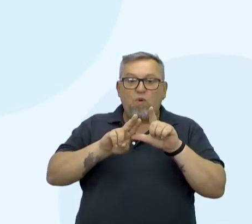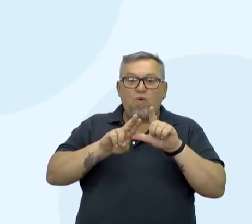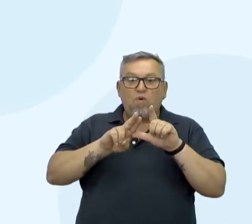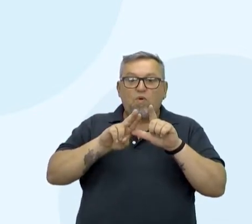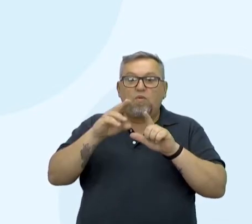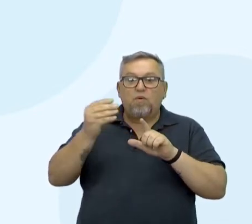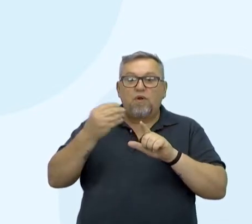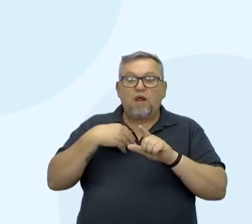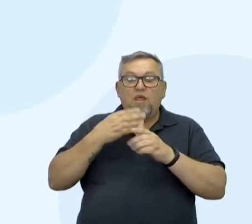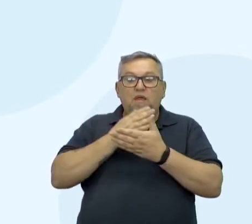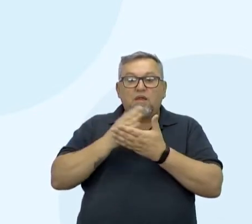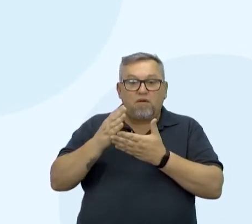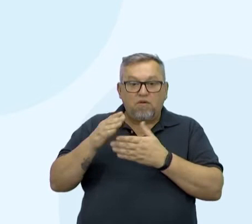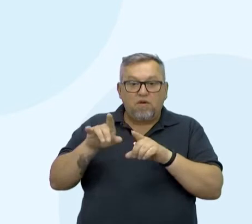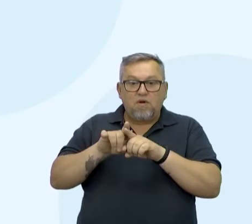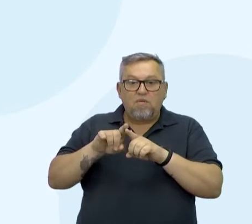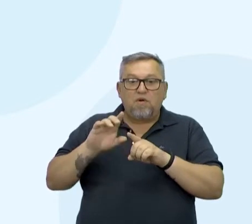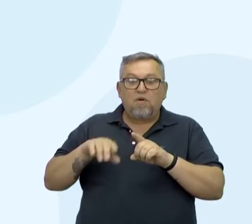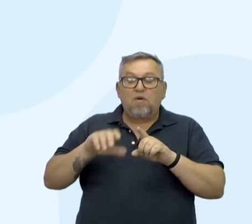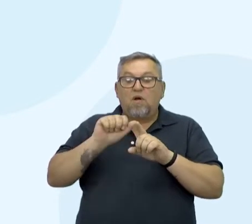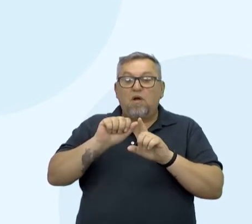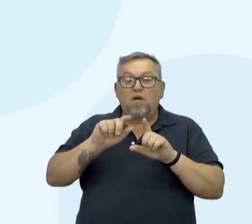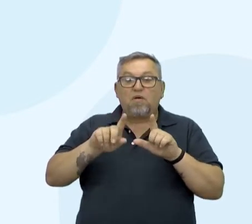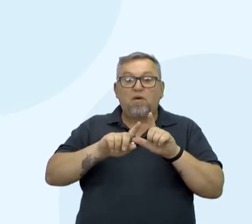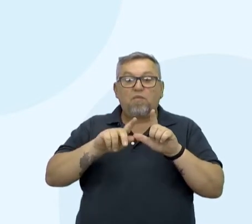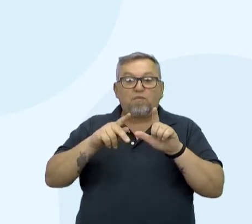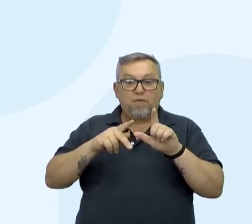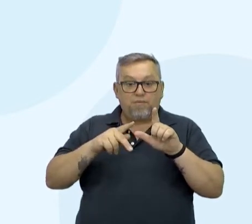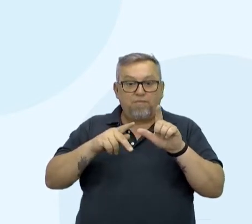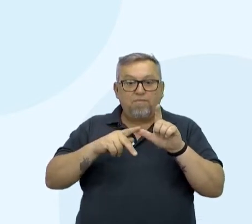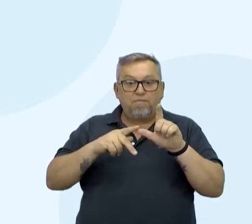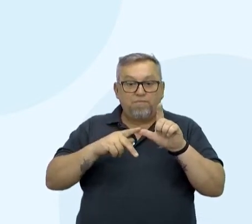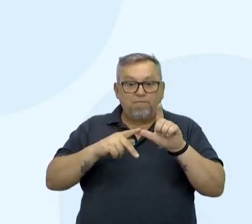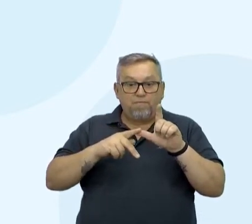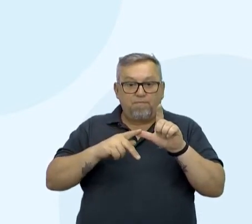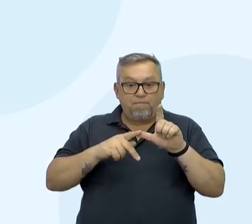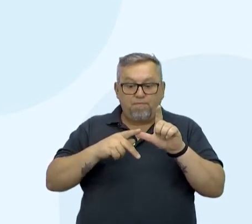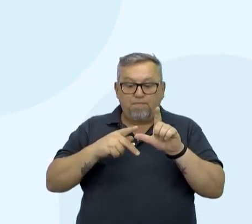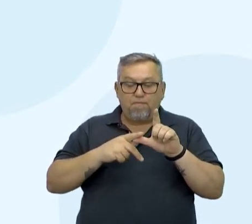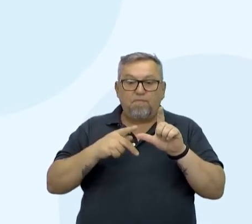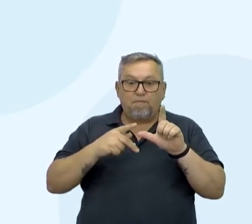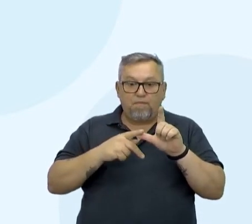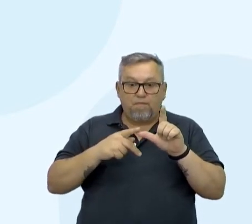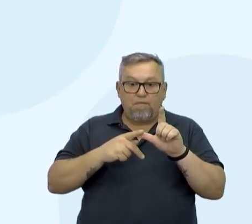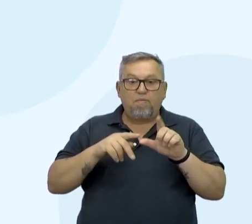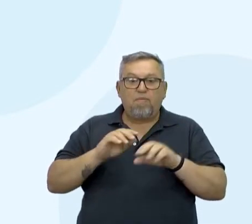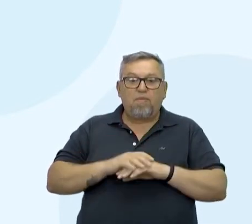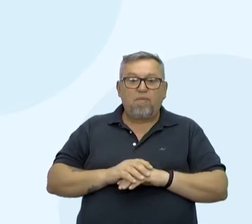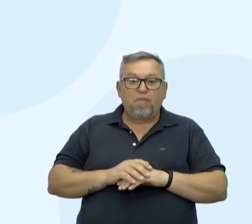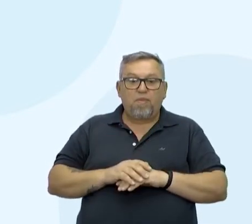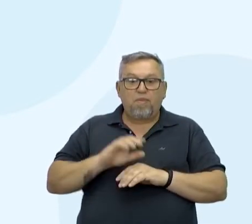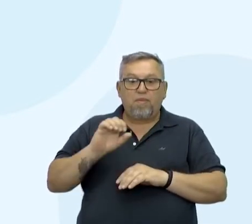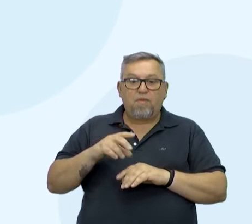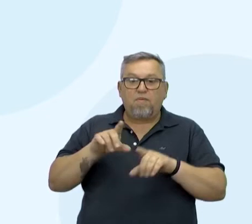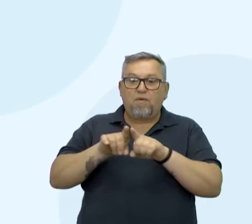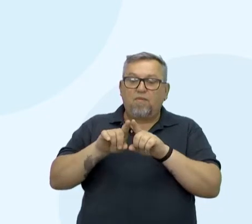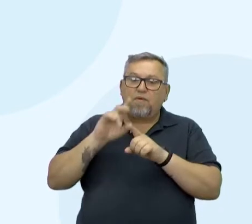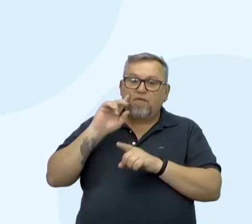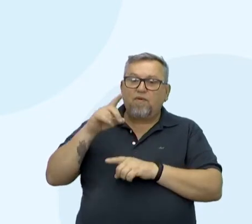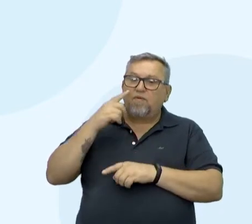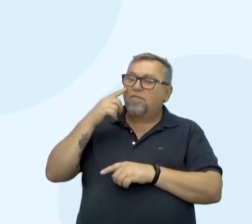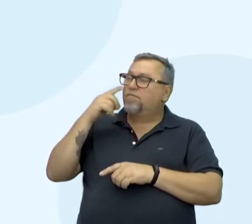Ó? Qual é a variação da pressão quando está perpendicular, ou reflexão total, está aqui. Ou quando está aqui no